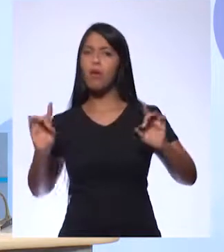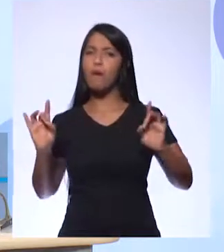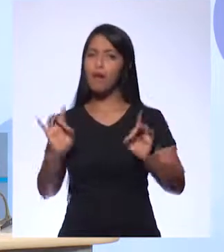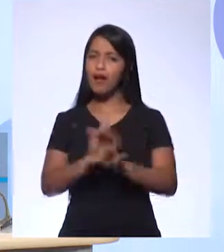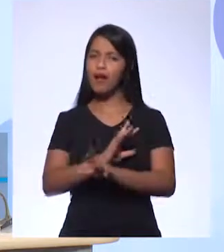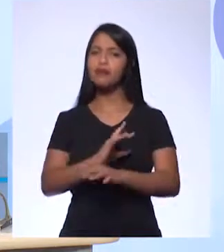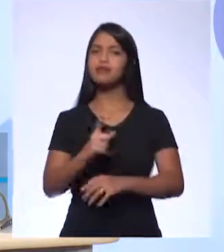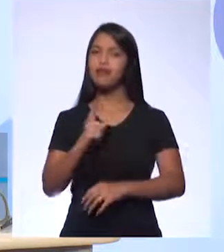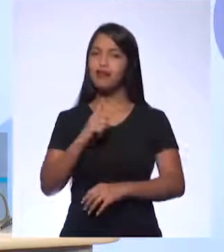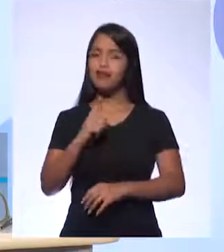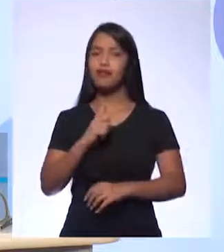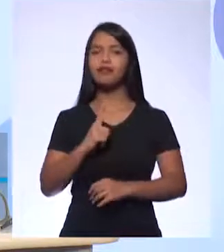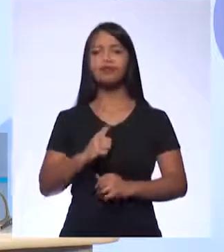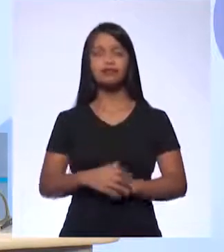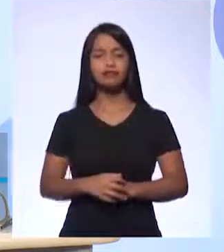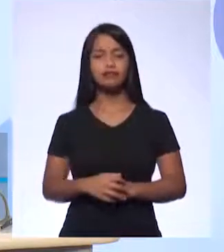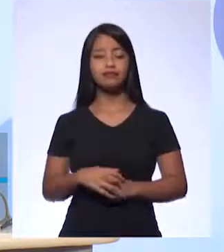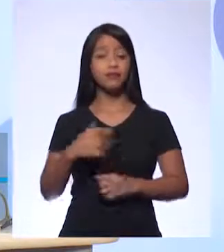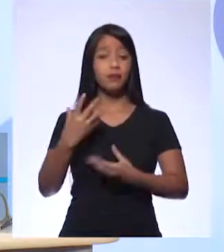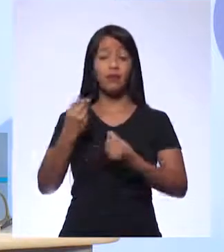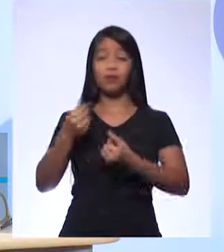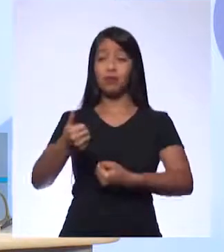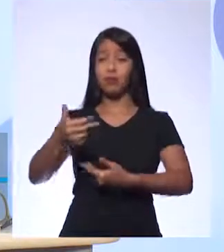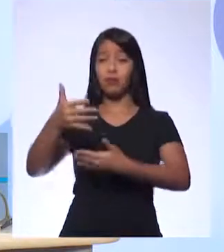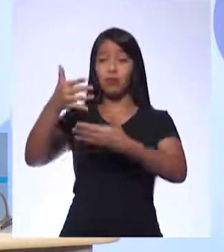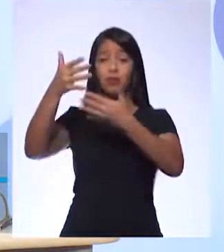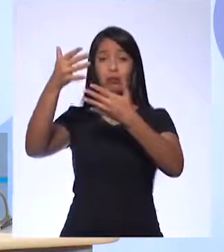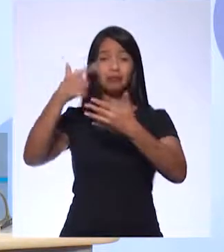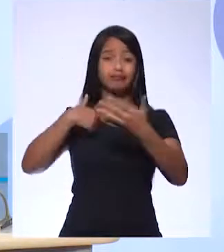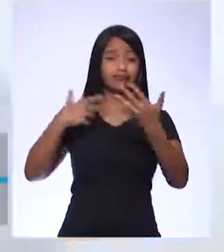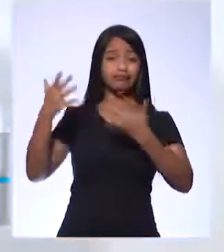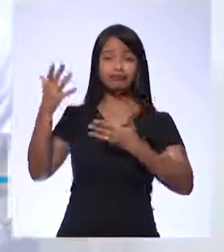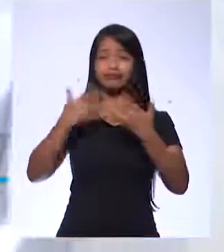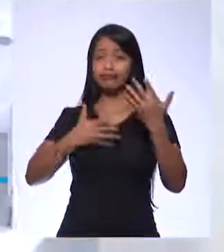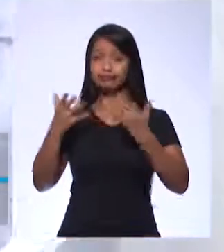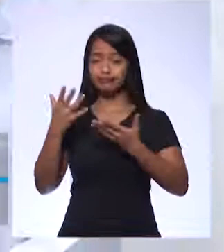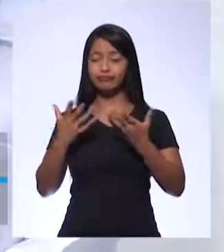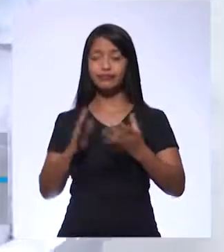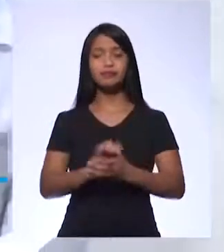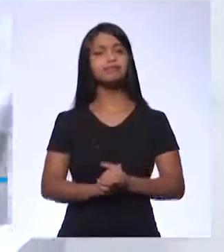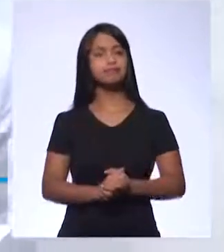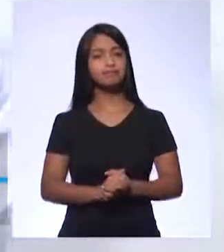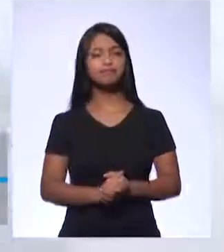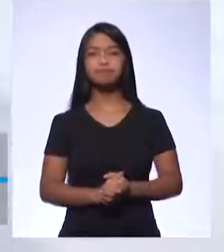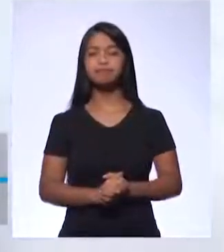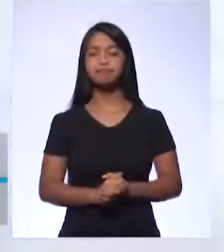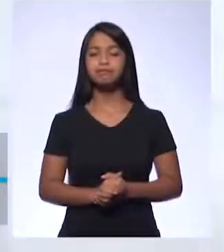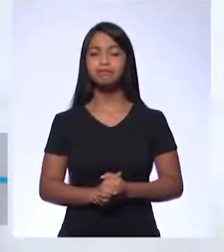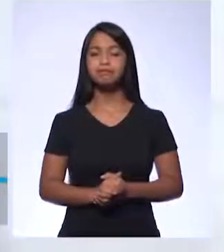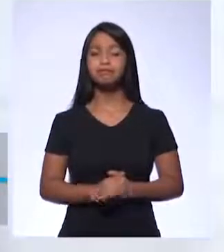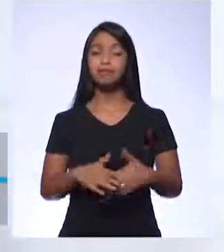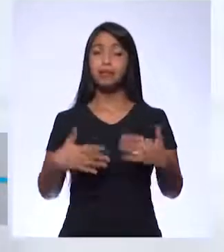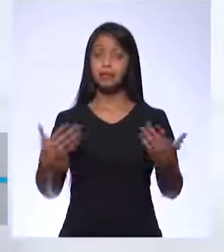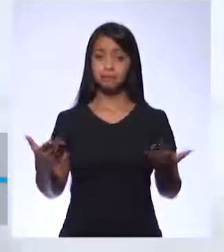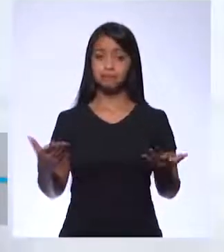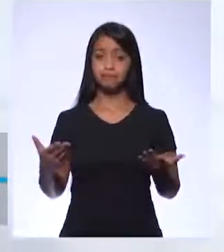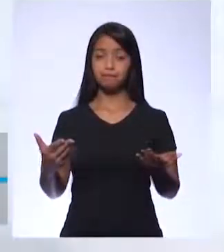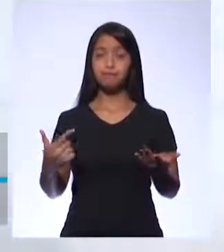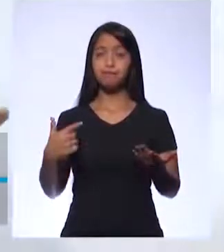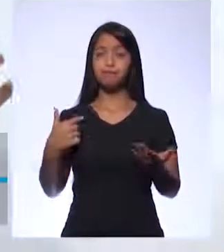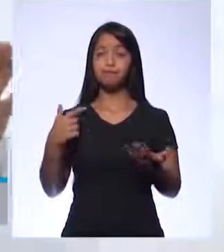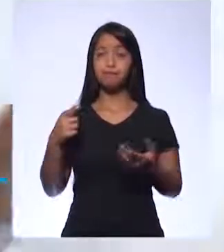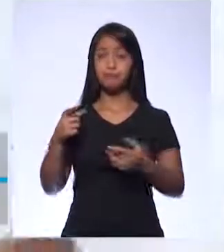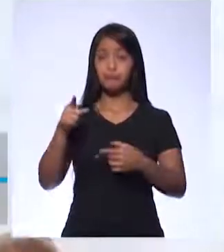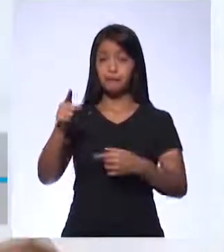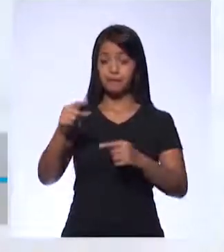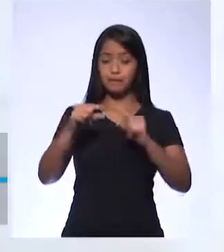é? Pessoal, eu englobei em algumas categorias. Gente, então assim, eu vou comentar essa